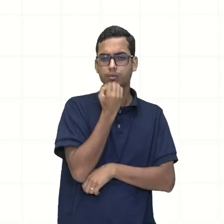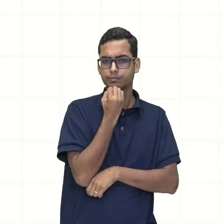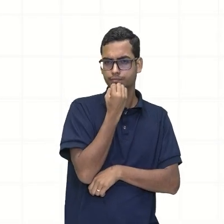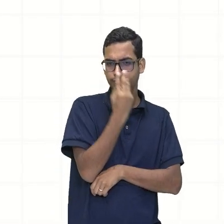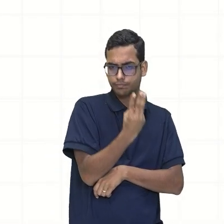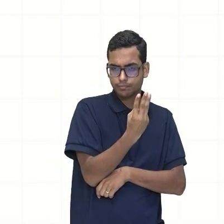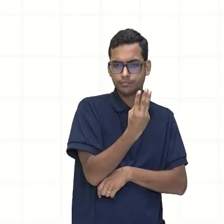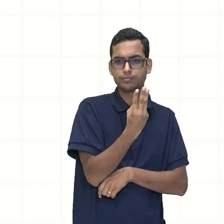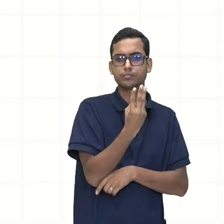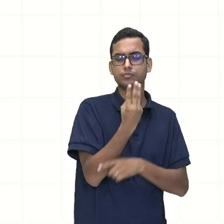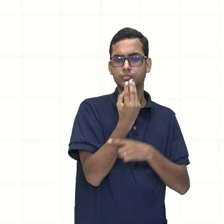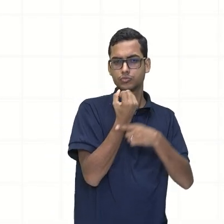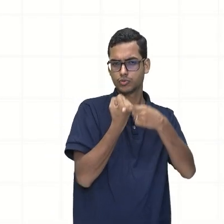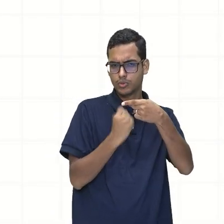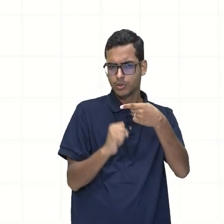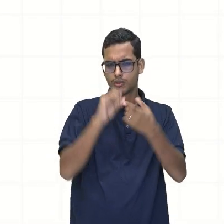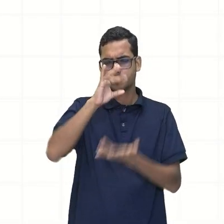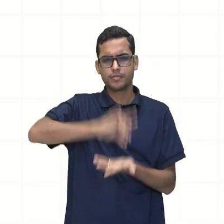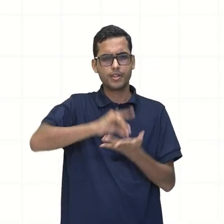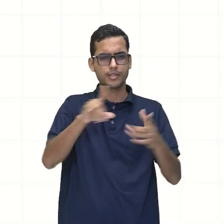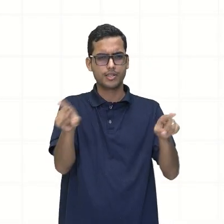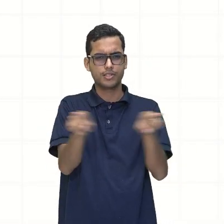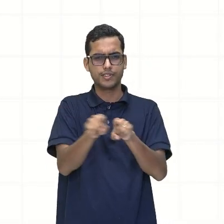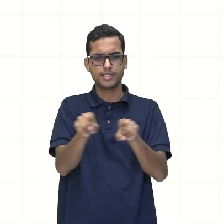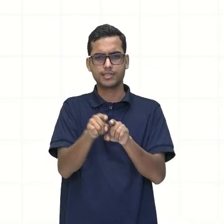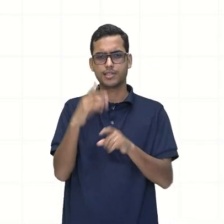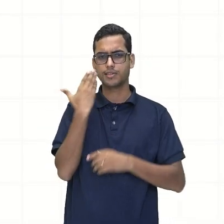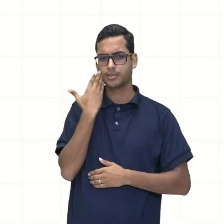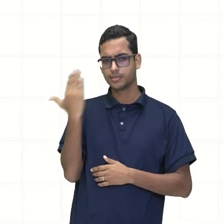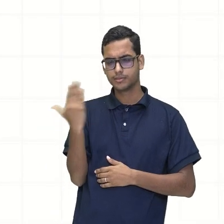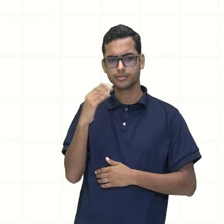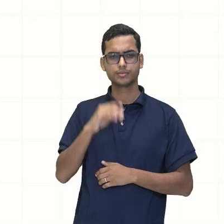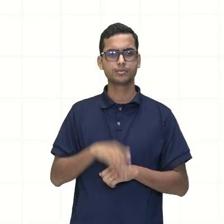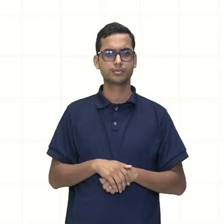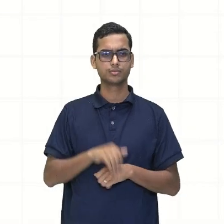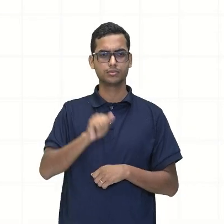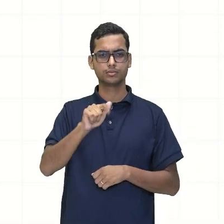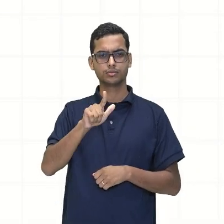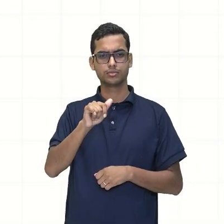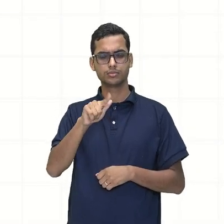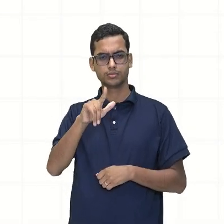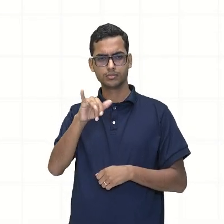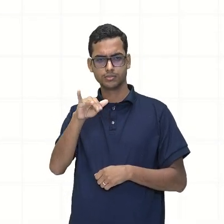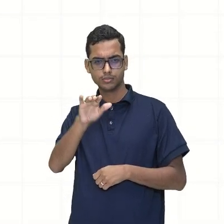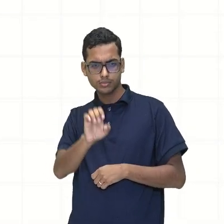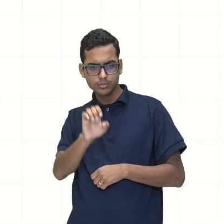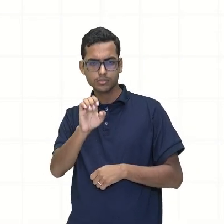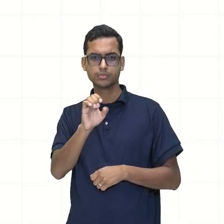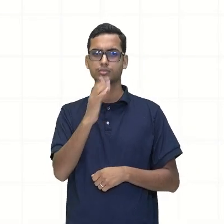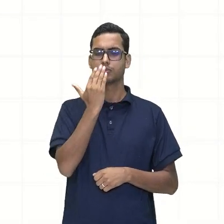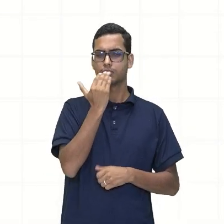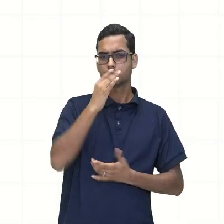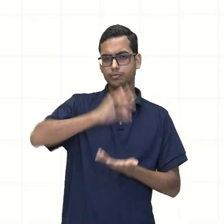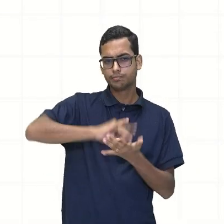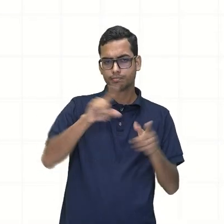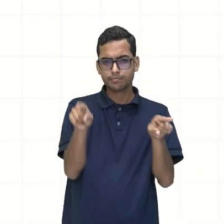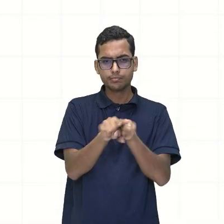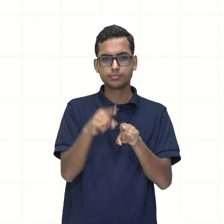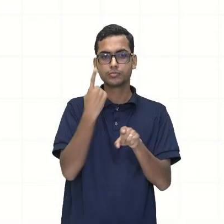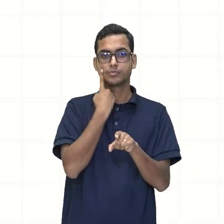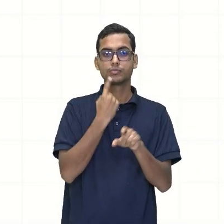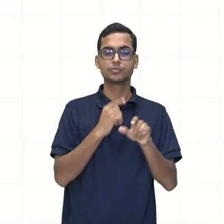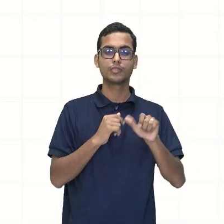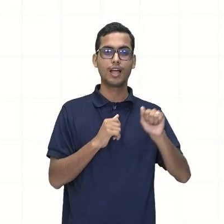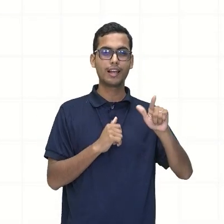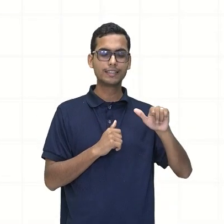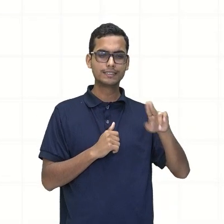Alice comeu 2 pedaços dos 8, né? Ou seja, ela comeu 2 oitavos. Quantos pedaços do bolo sobraram? Então, olha